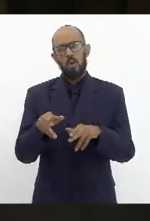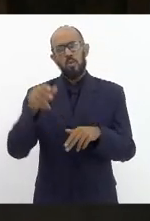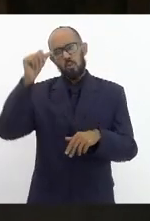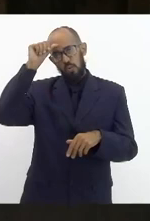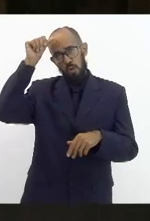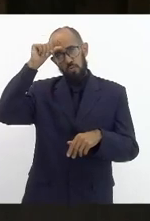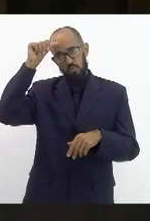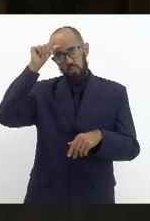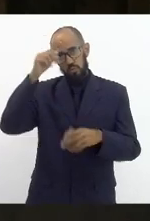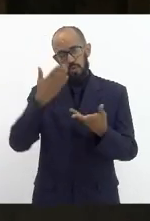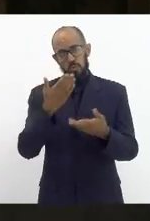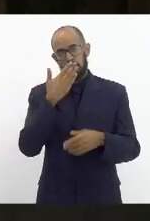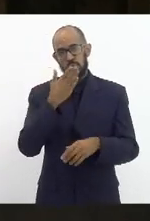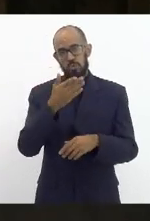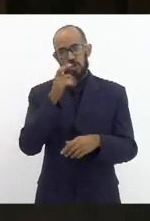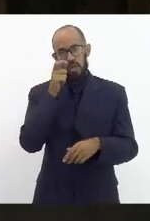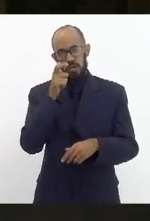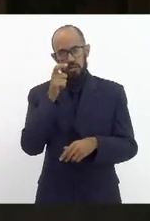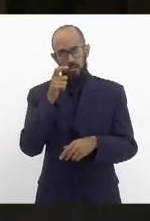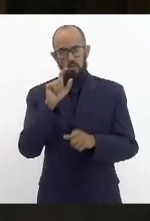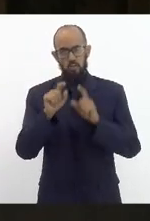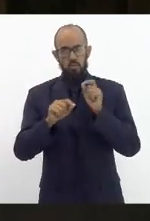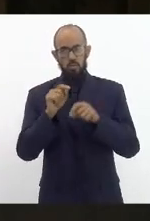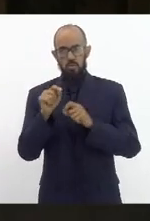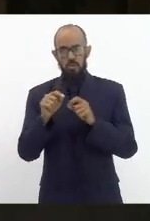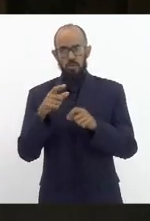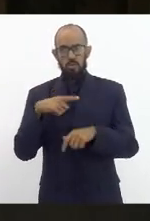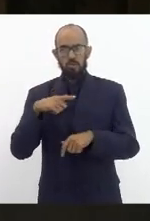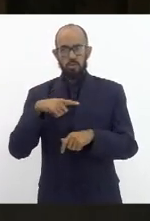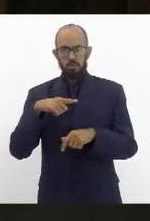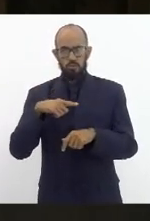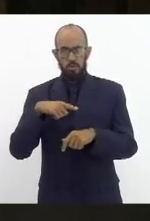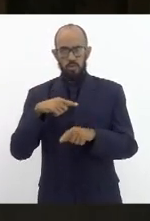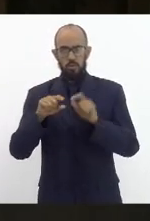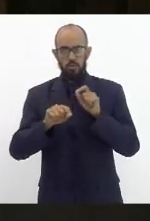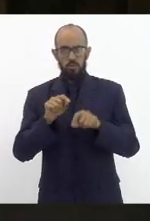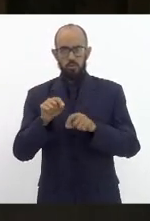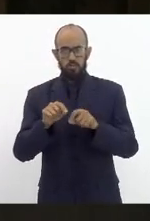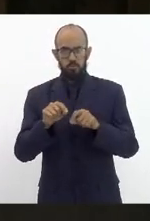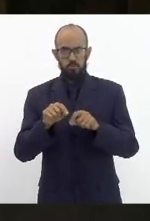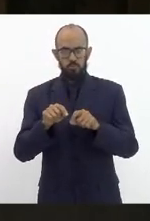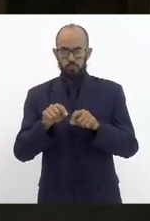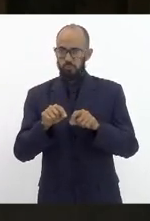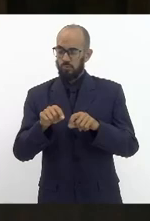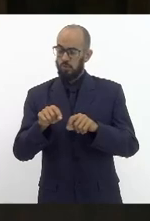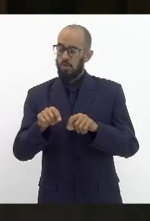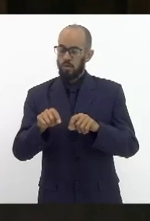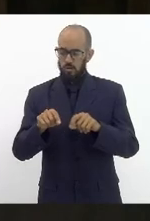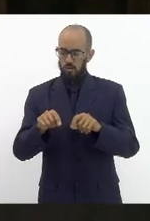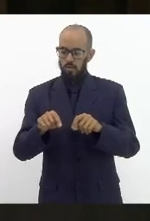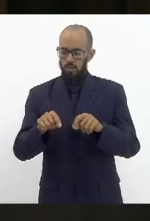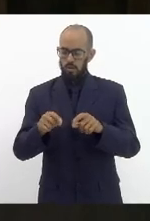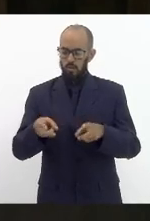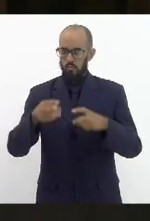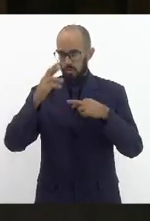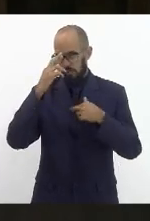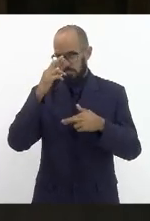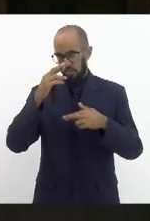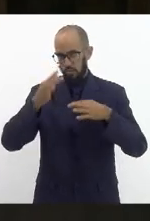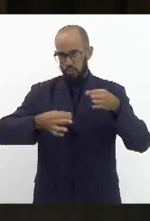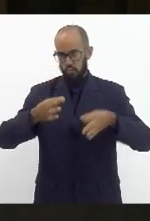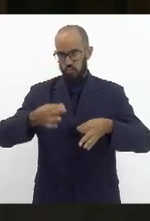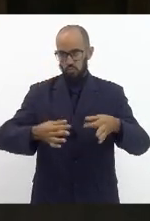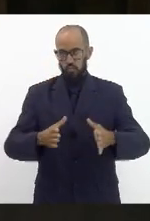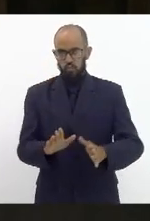atenção de que tratemos esta pauta com justiça. O governador Cláudio Castro